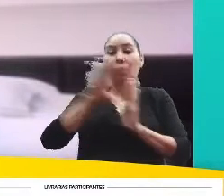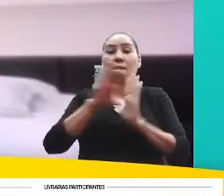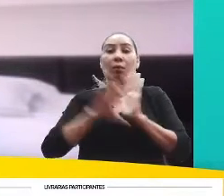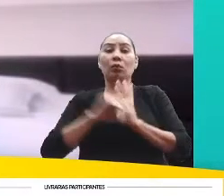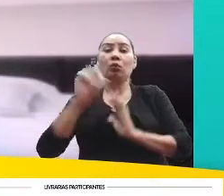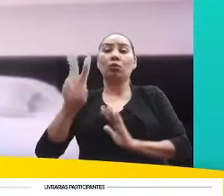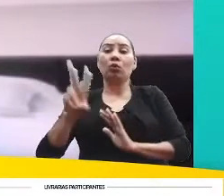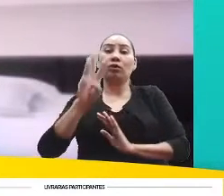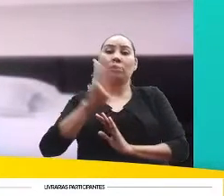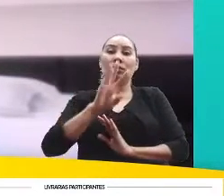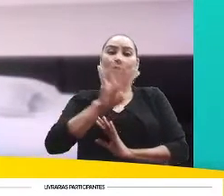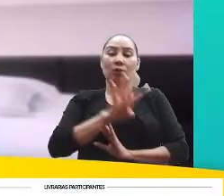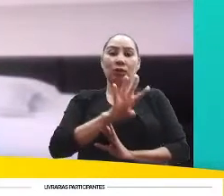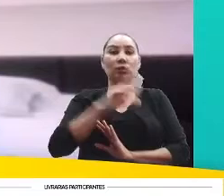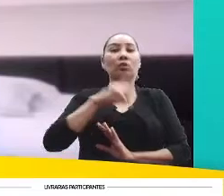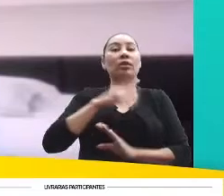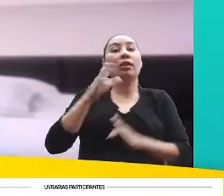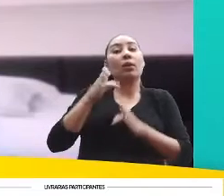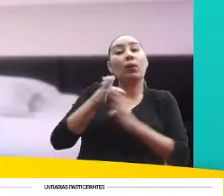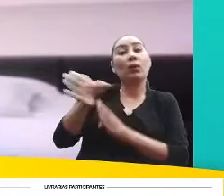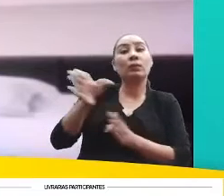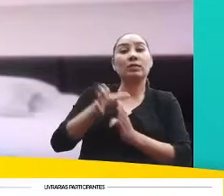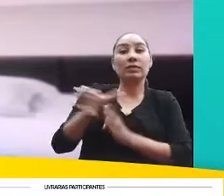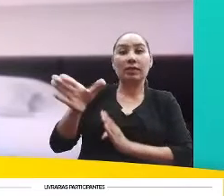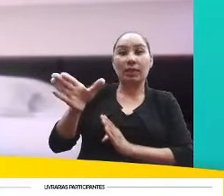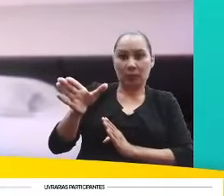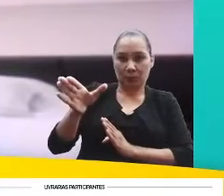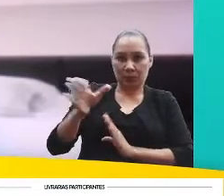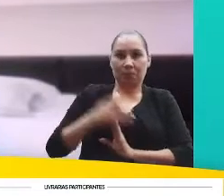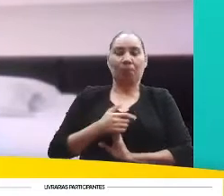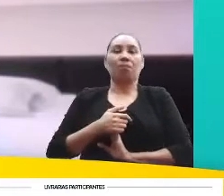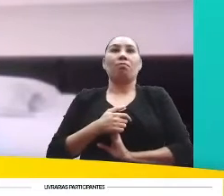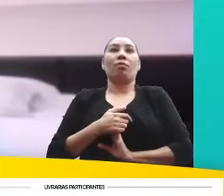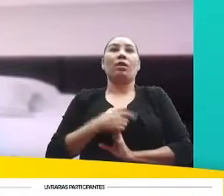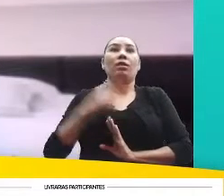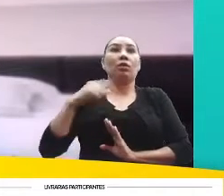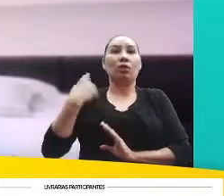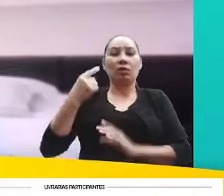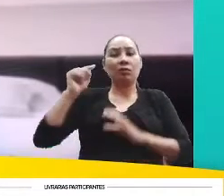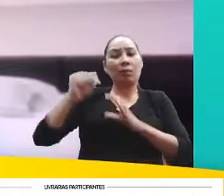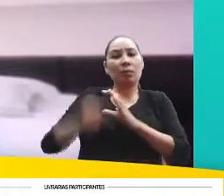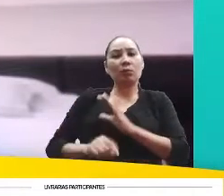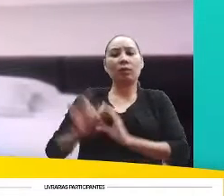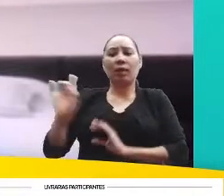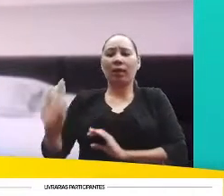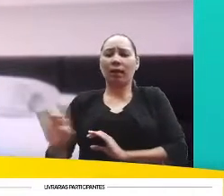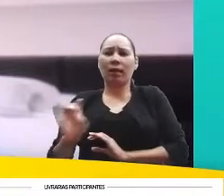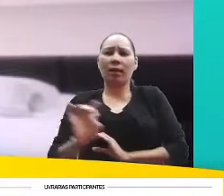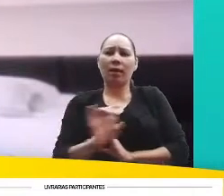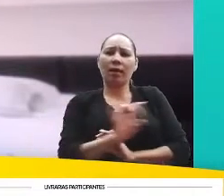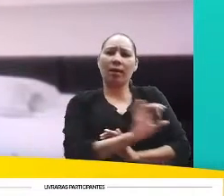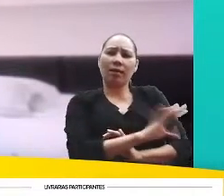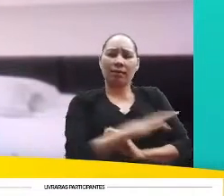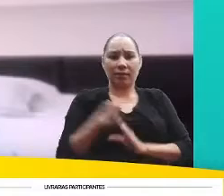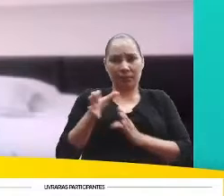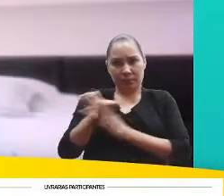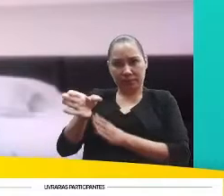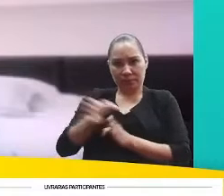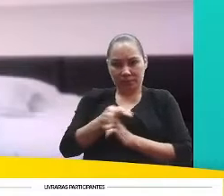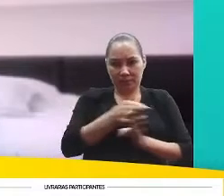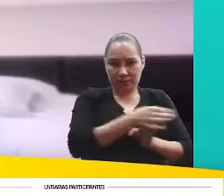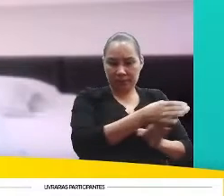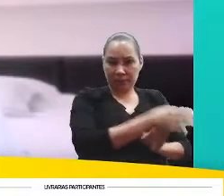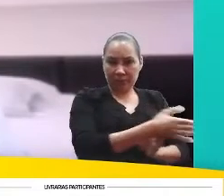as lições dos mestres. E a partir dali a gente vai começar a aprofundar cada uma dessas lições. Então,